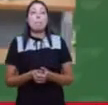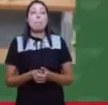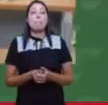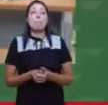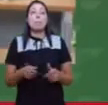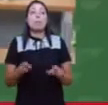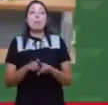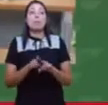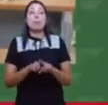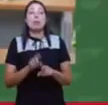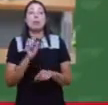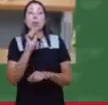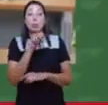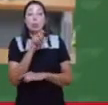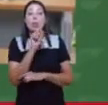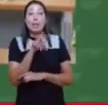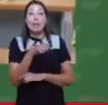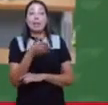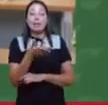Eu inclusive tuitei também